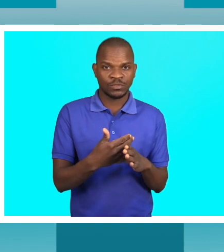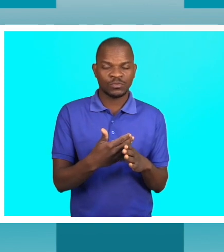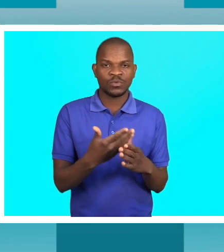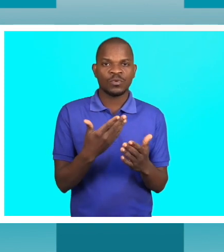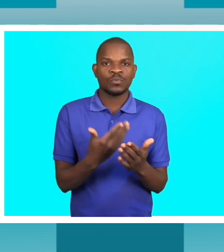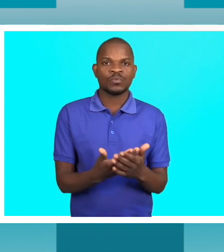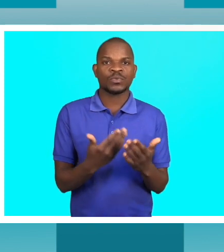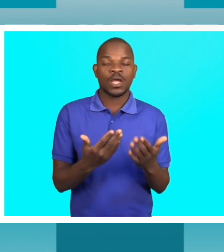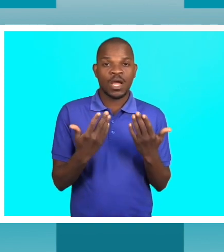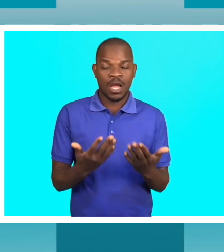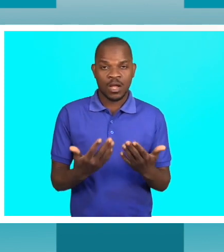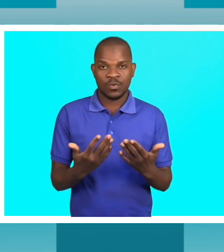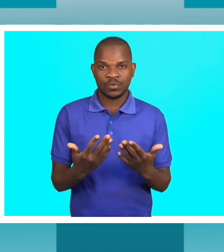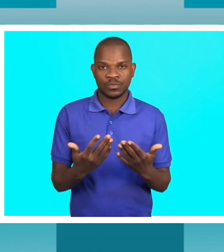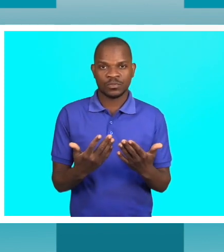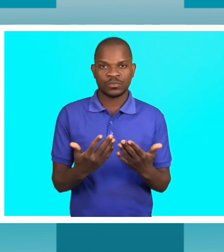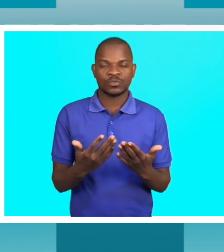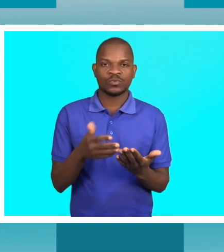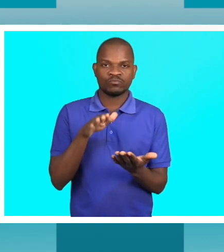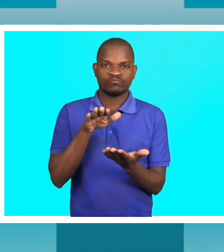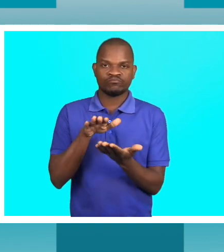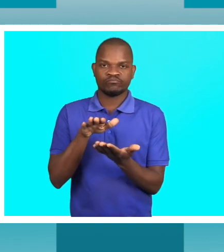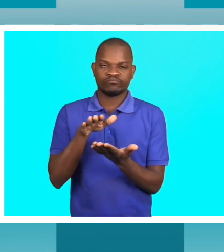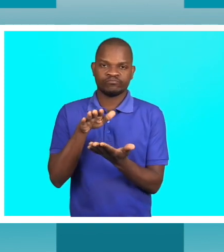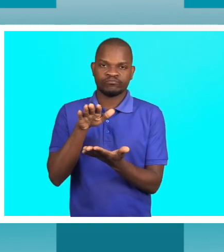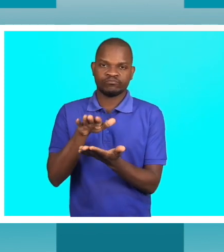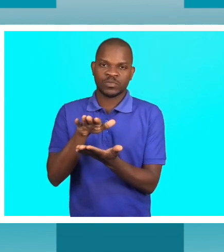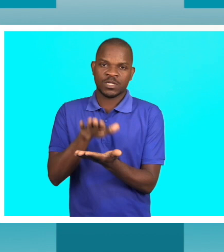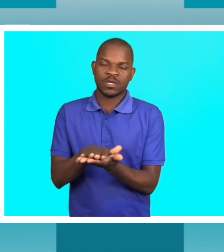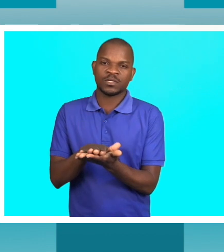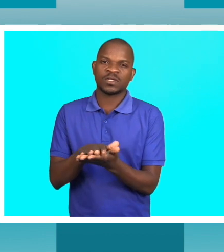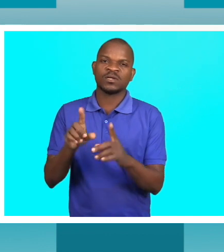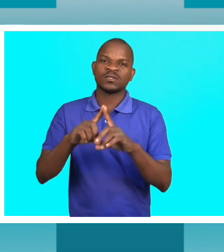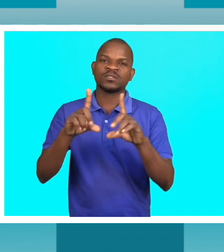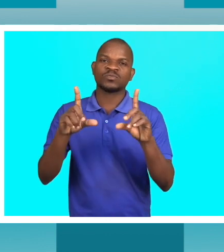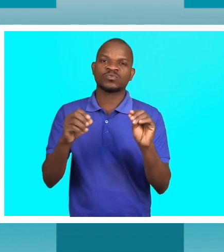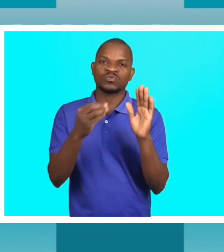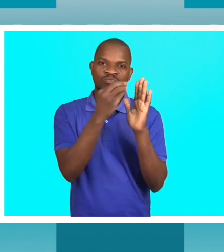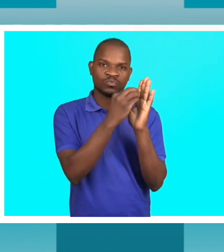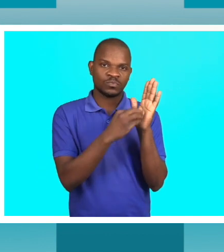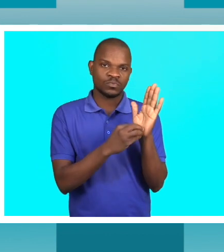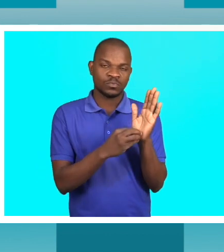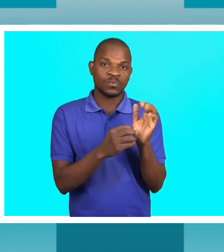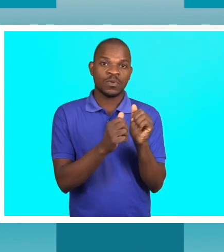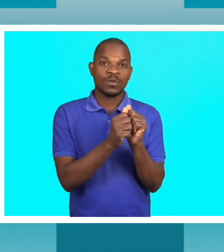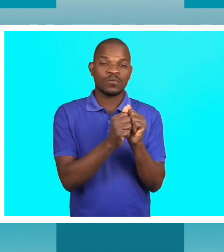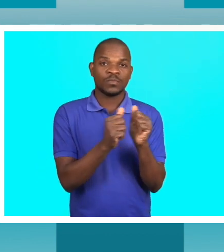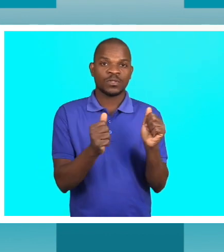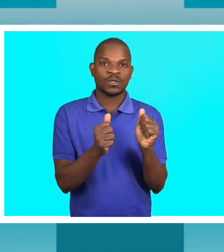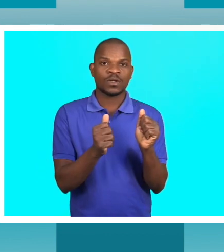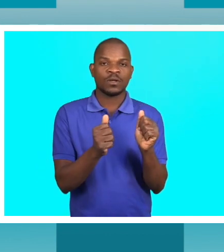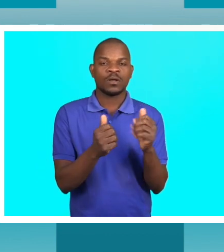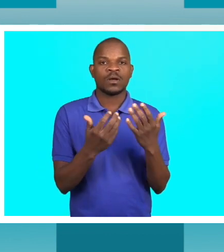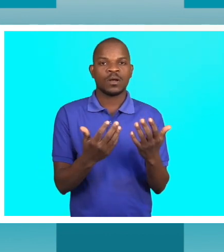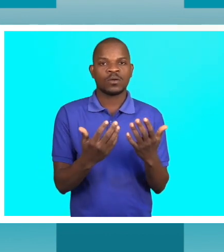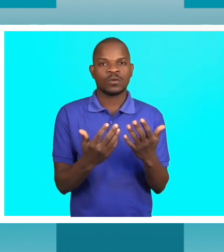eu ainda, mas agora estou na área da estatística, O que eu estou fazendo agora,